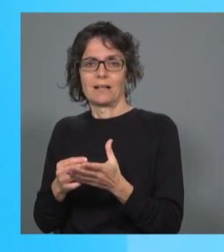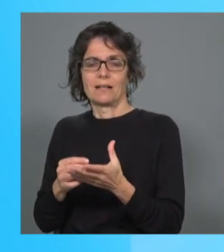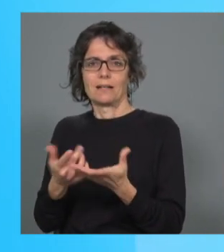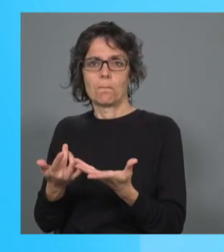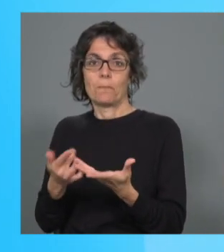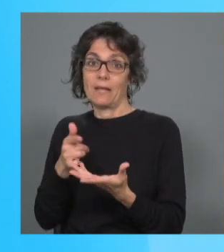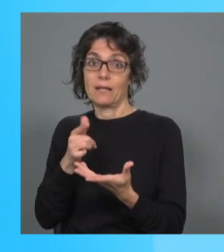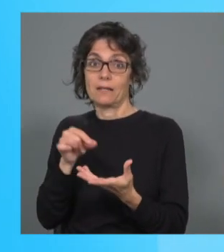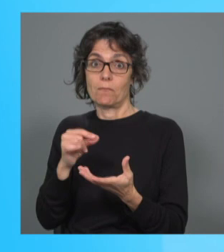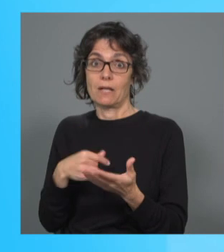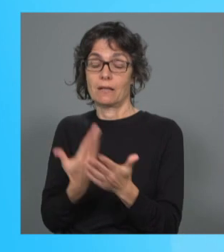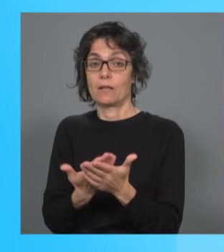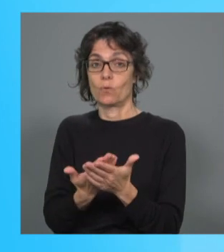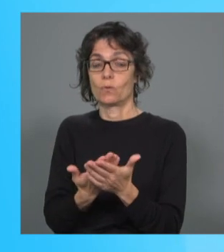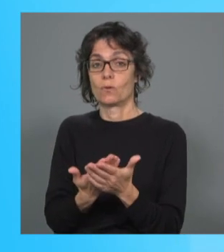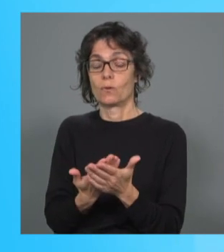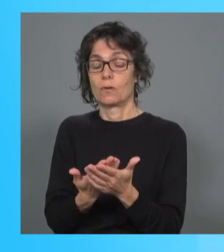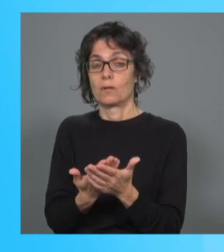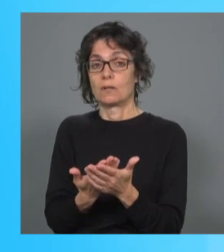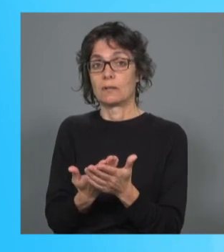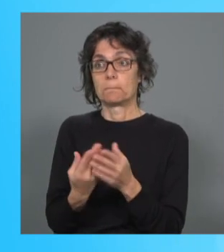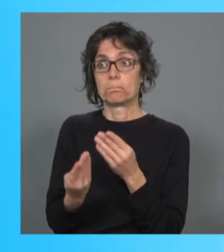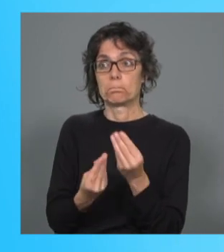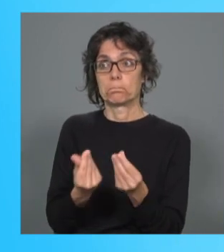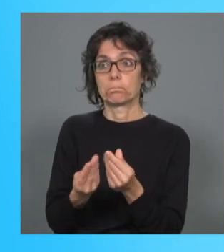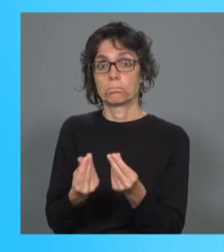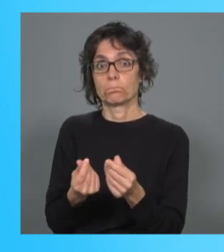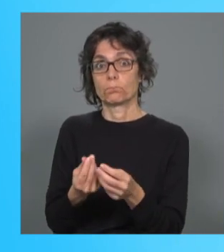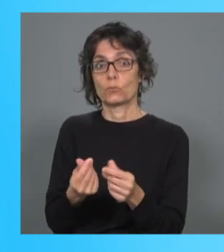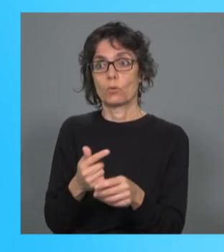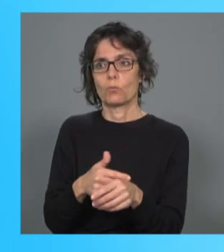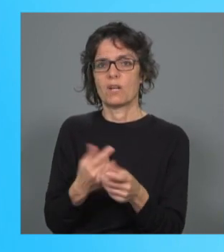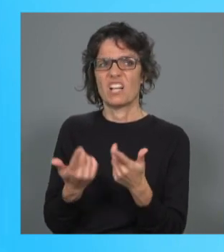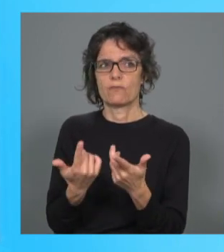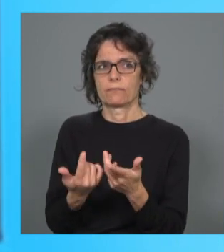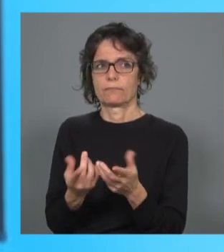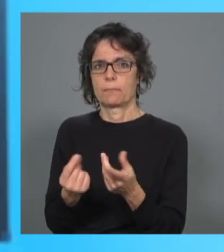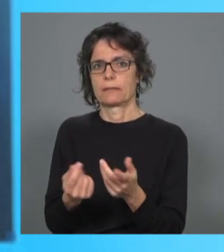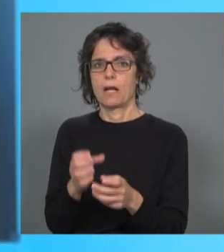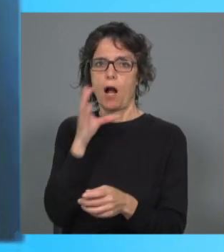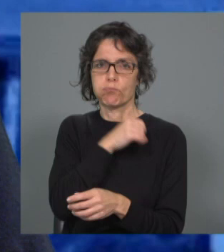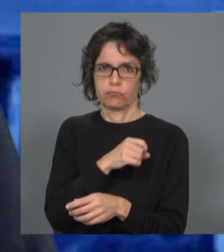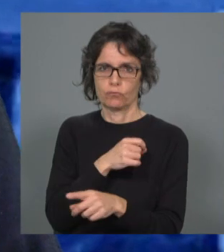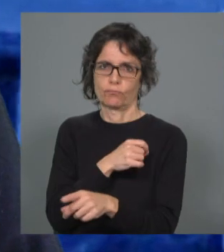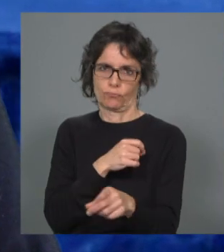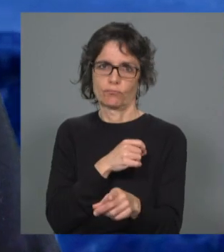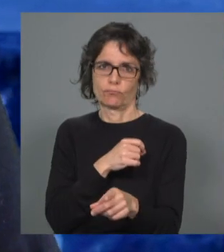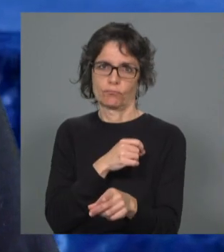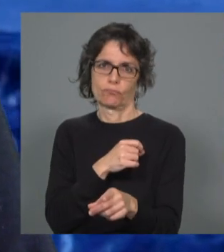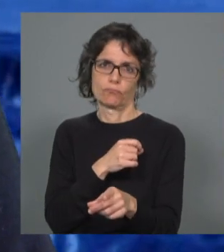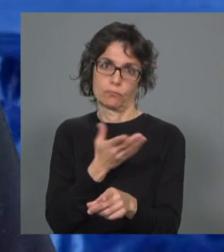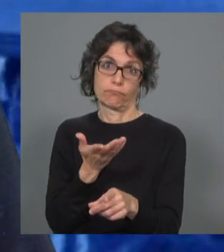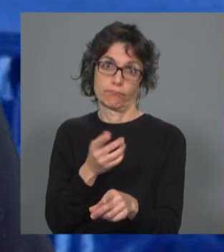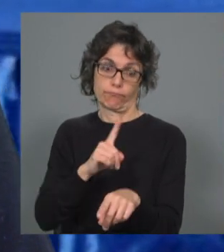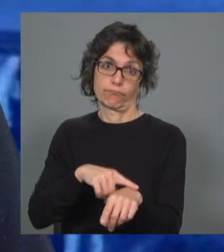de alguma, digamos, abuso, digamos, no que toca não